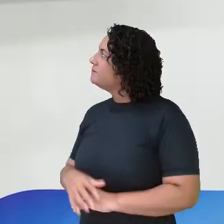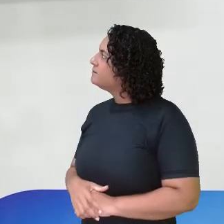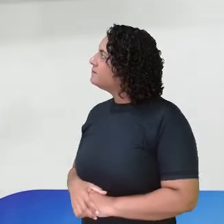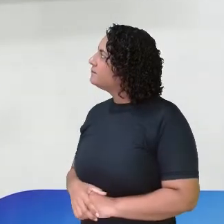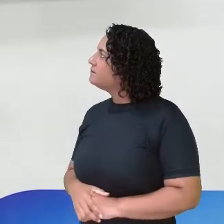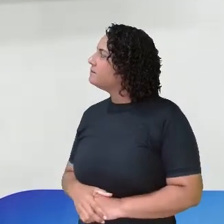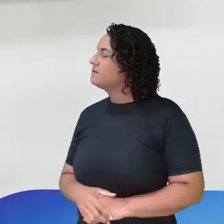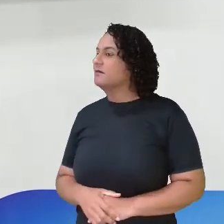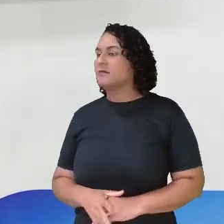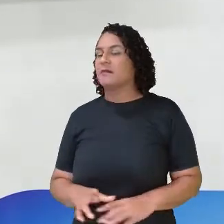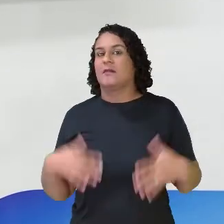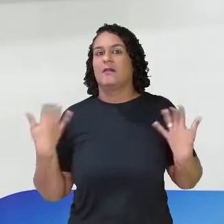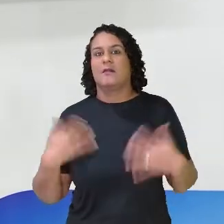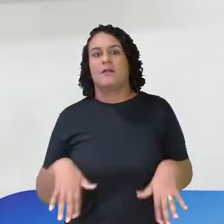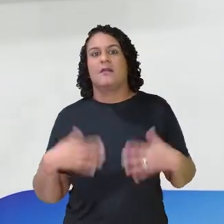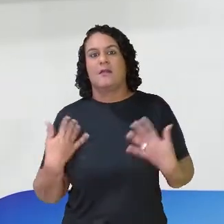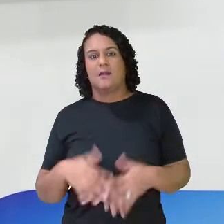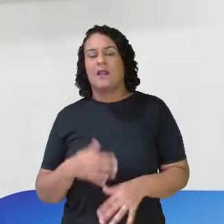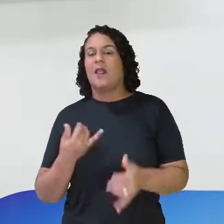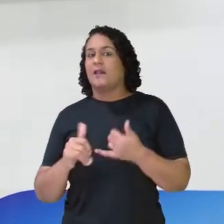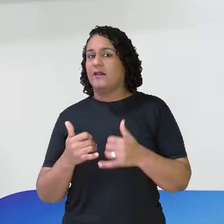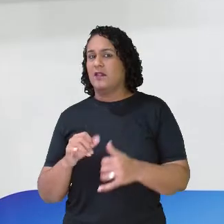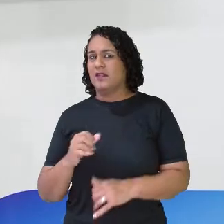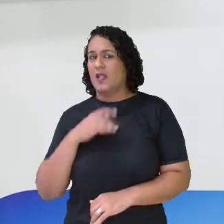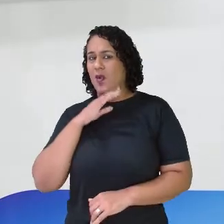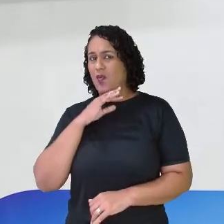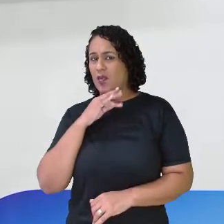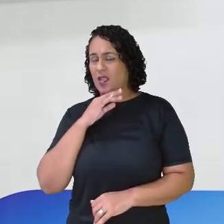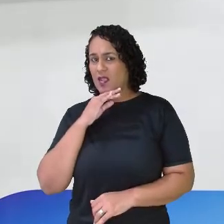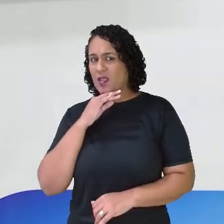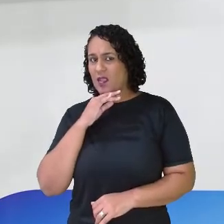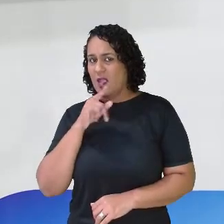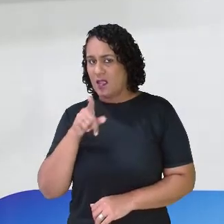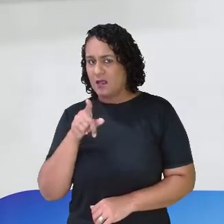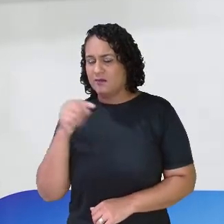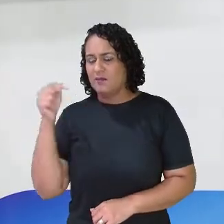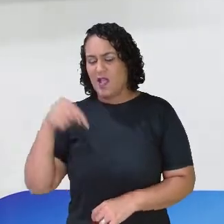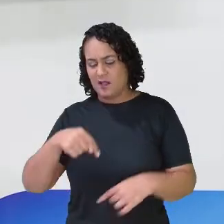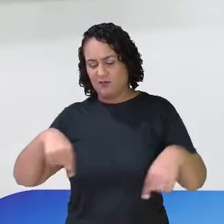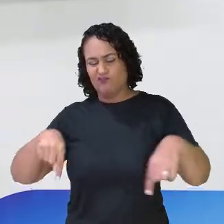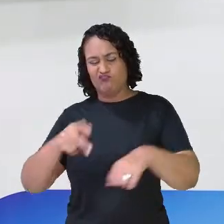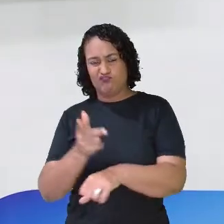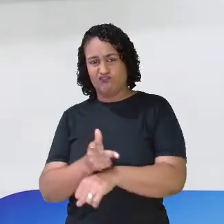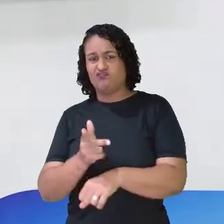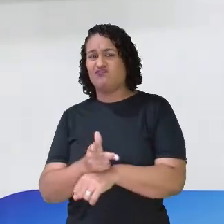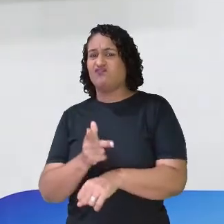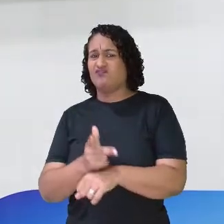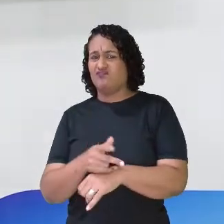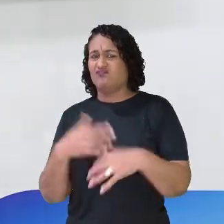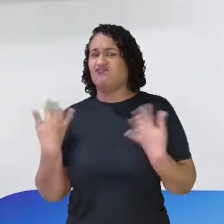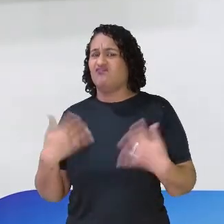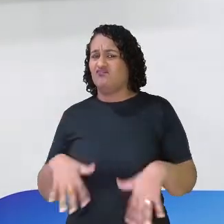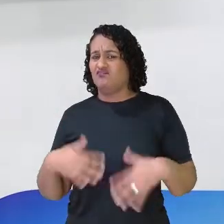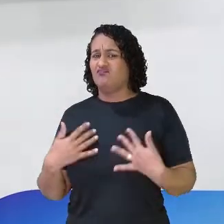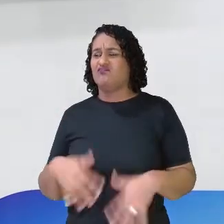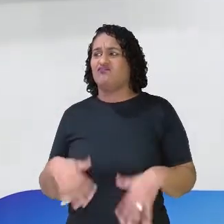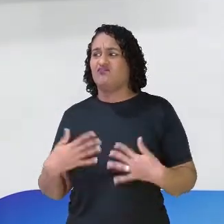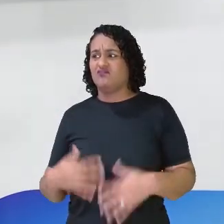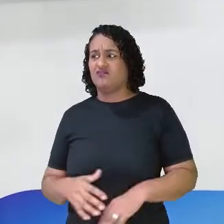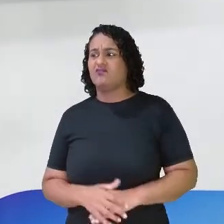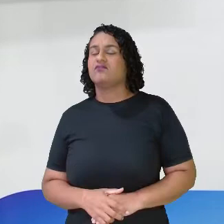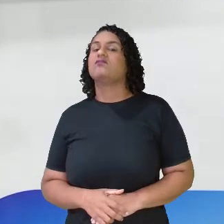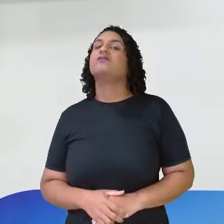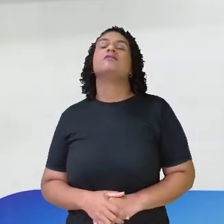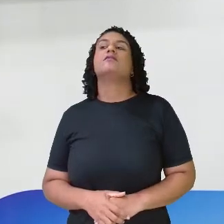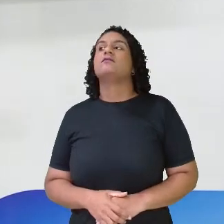Eita, Larissa, a internet não só tá ruim aí não, hein? Aqui no estúdio também não tá essas cocadas todas não.